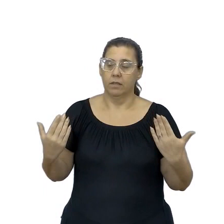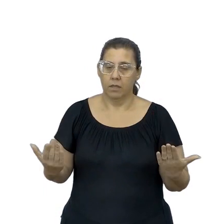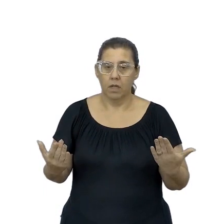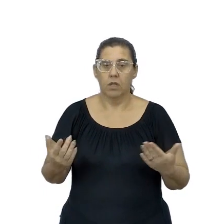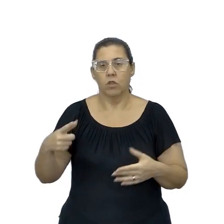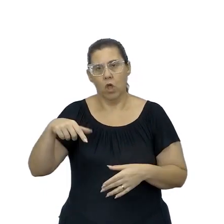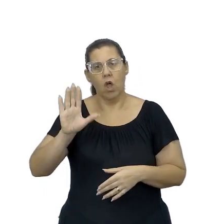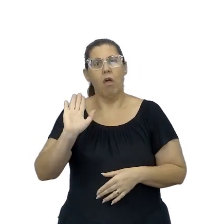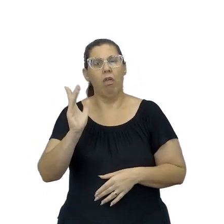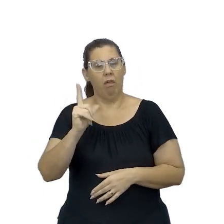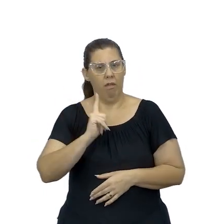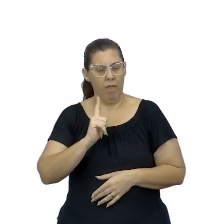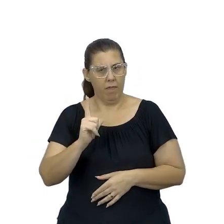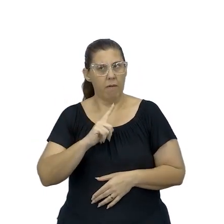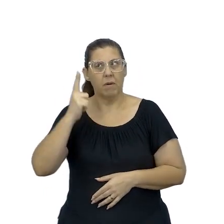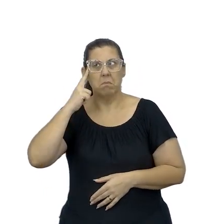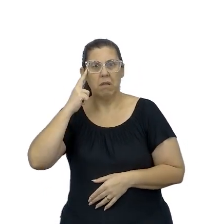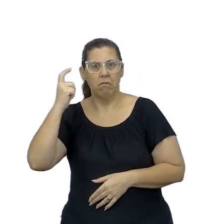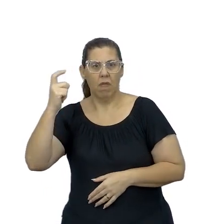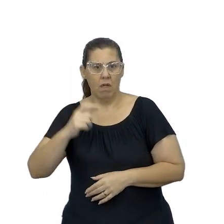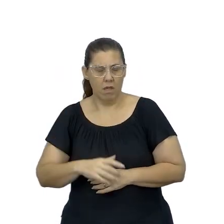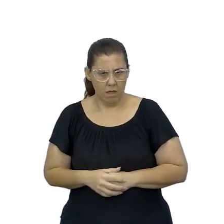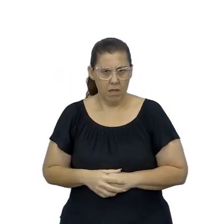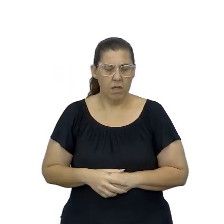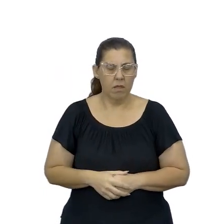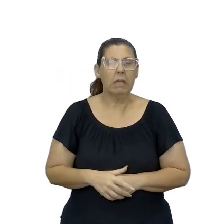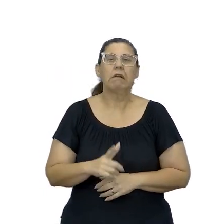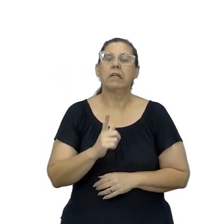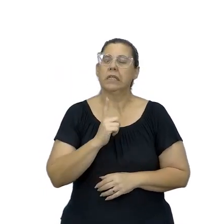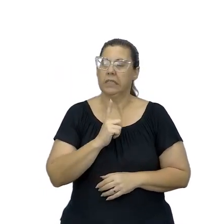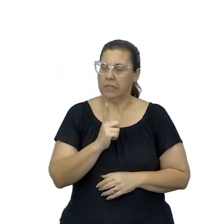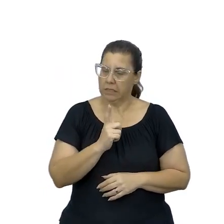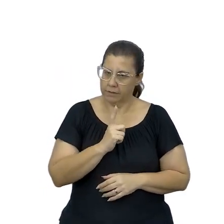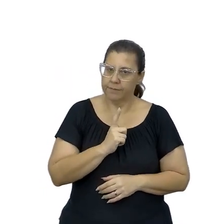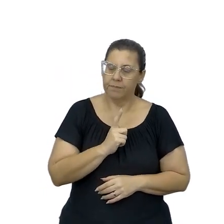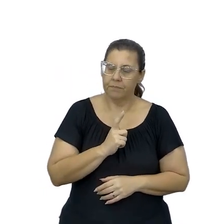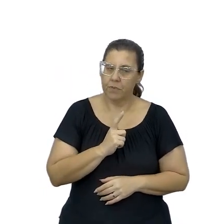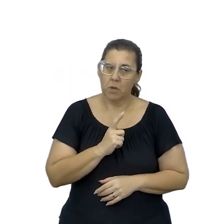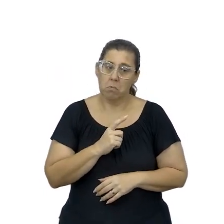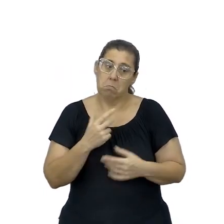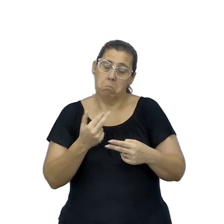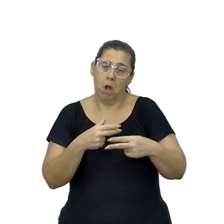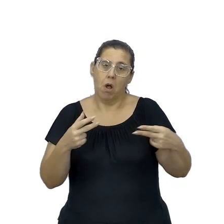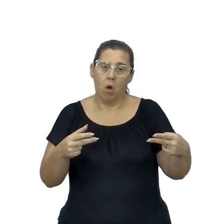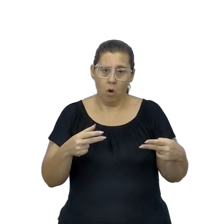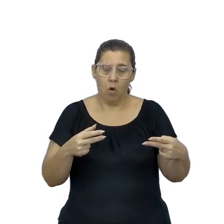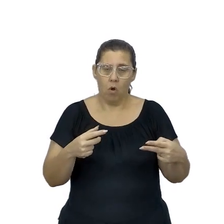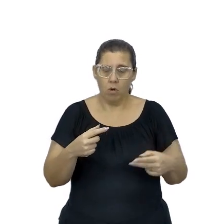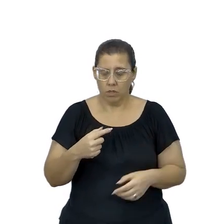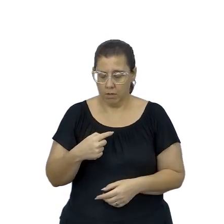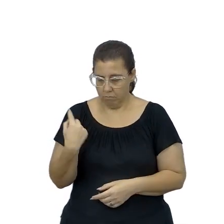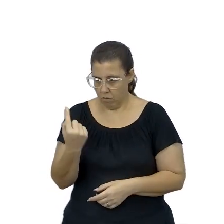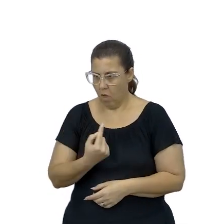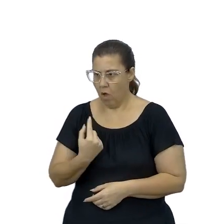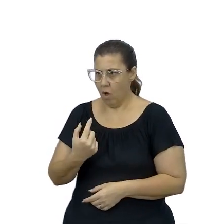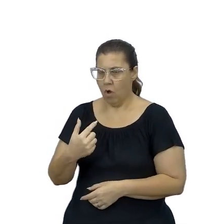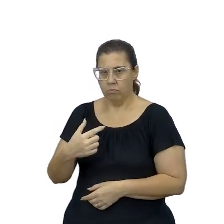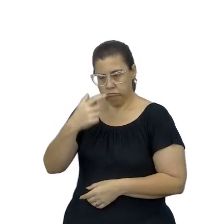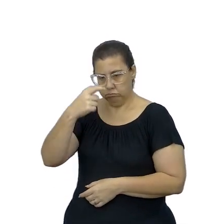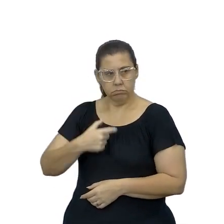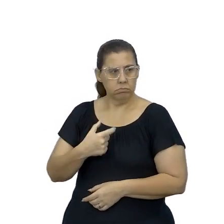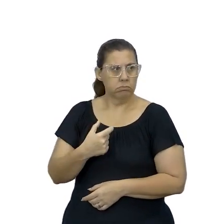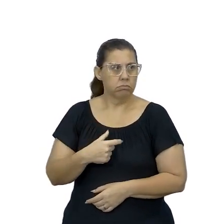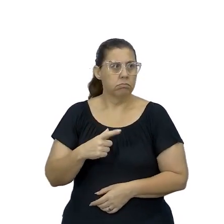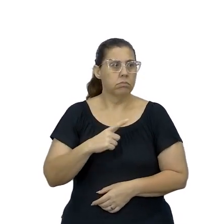gente já tem aí uma ideia de que existe algo em nós, né, que vai